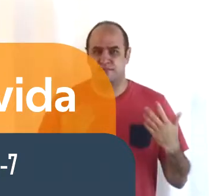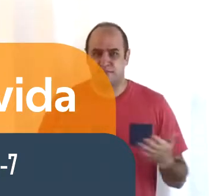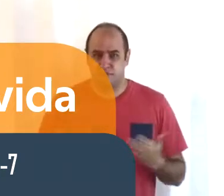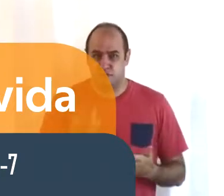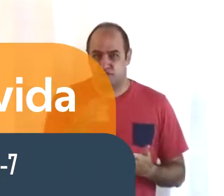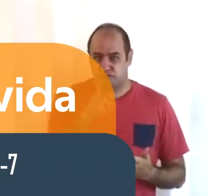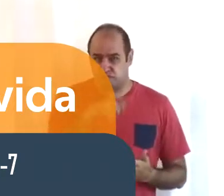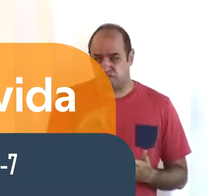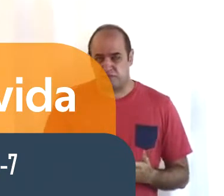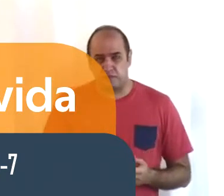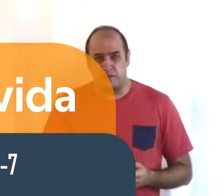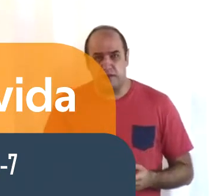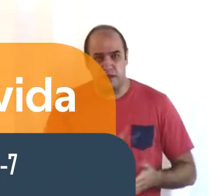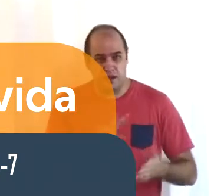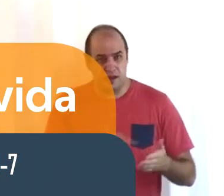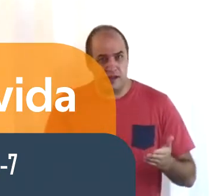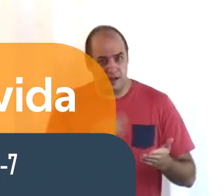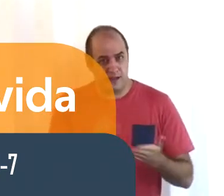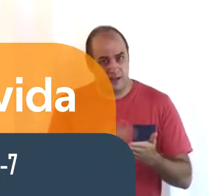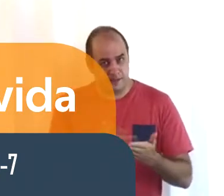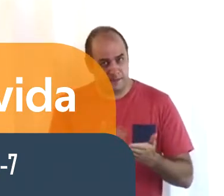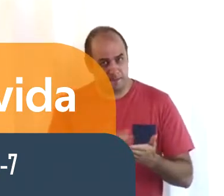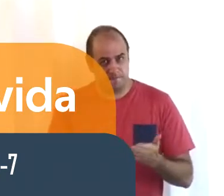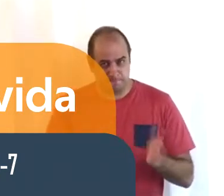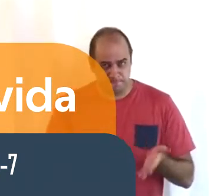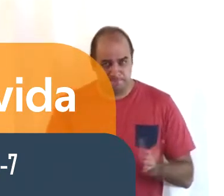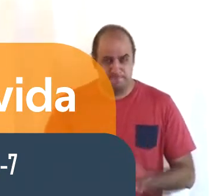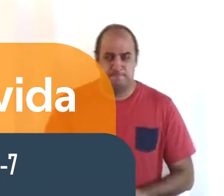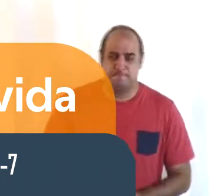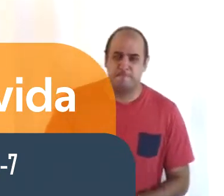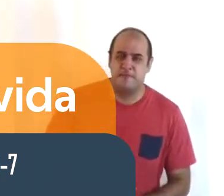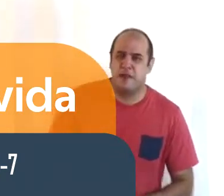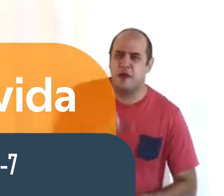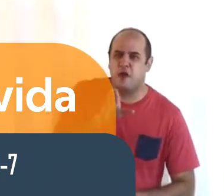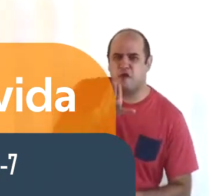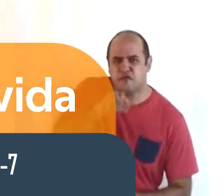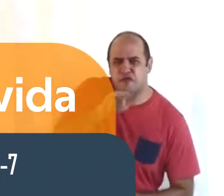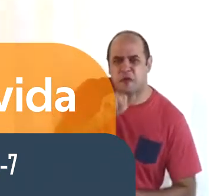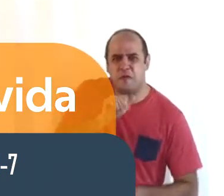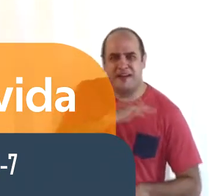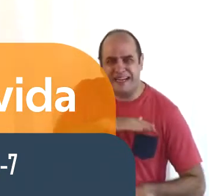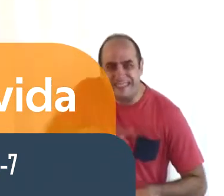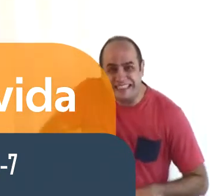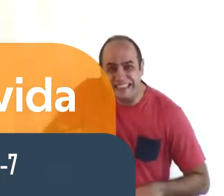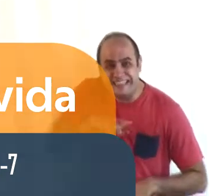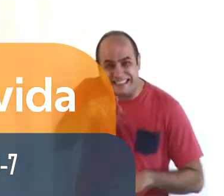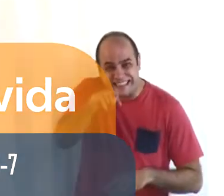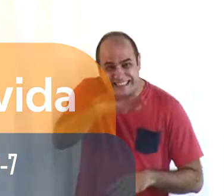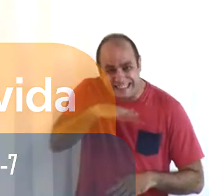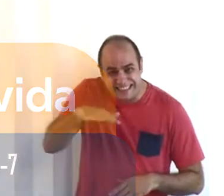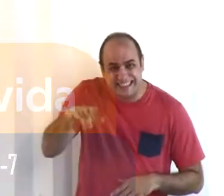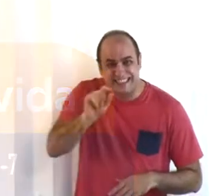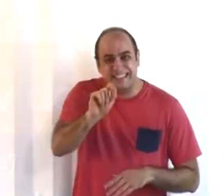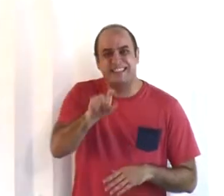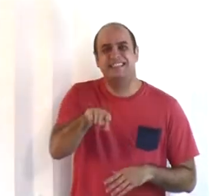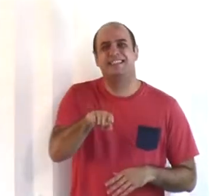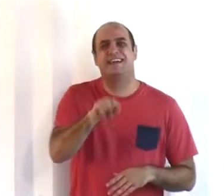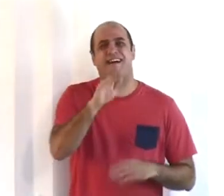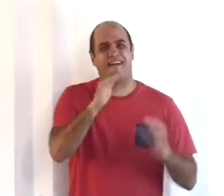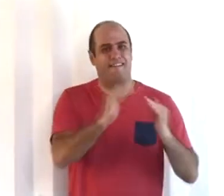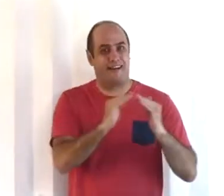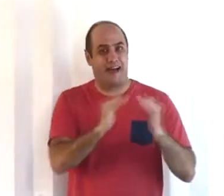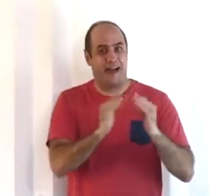irmãos abrem as Bíblias, quero conversar com as nossas crianças, que eu sei estão em casa